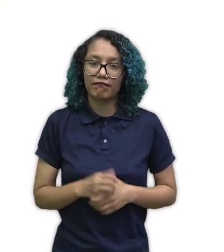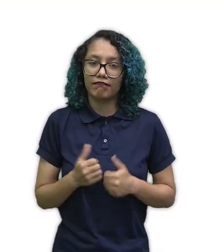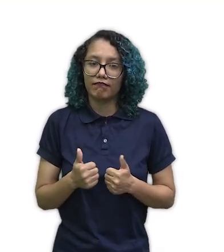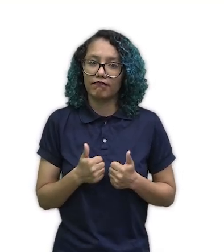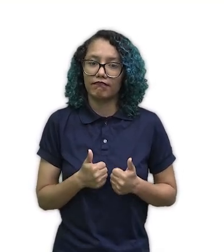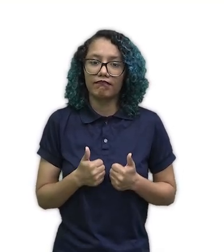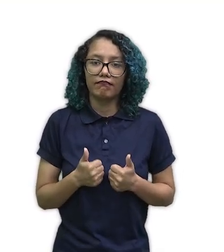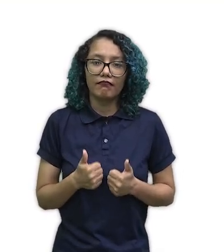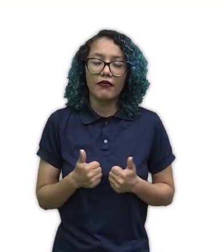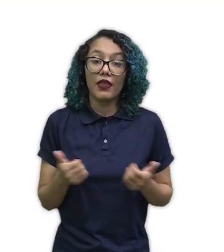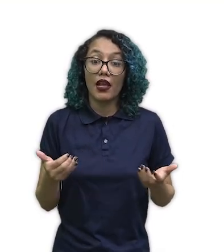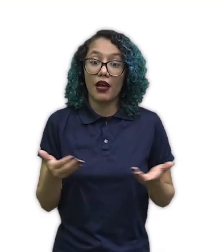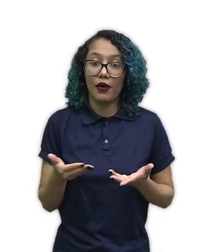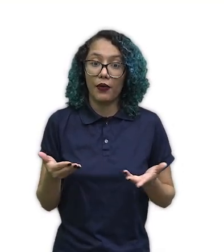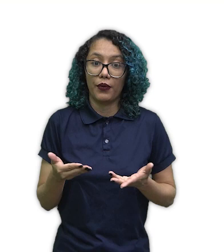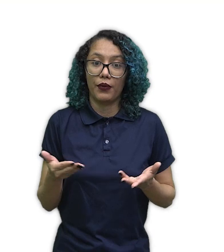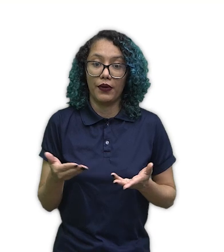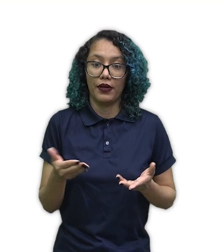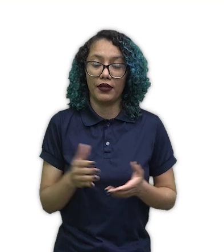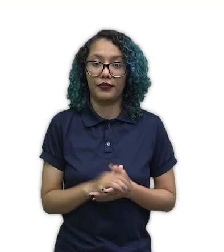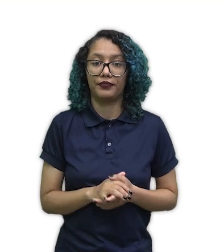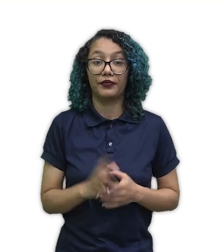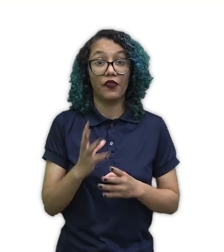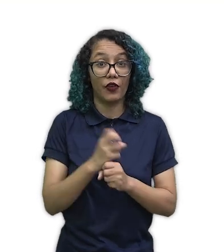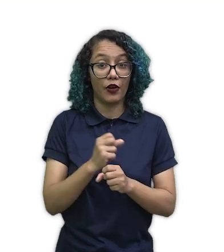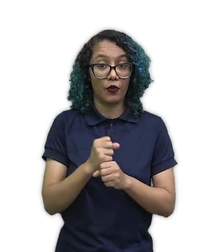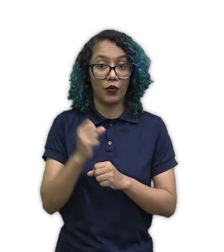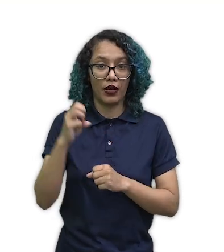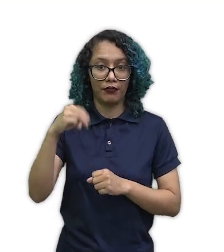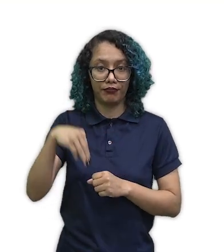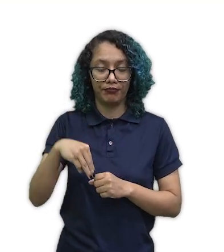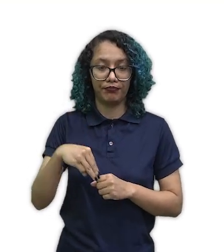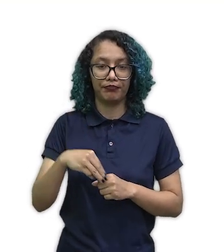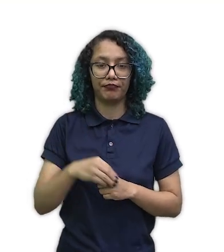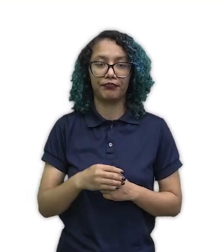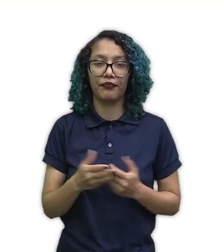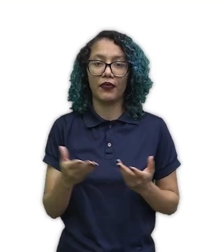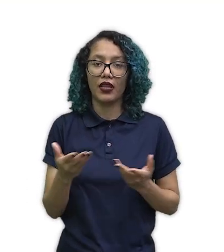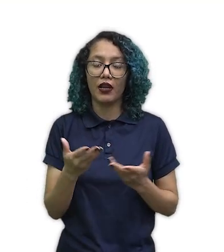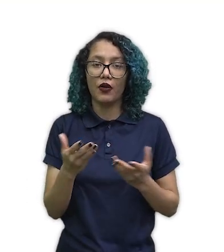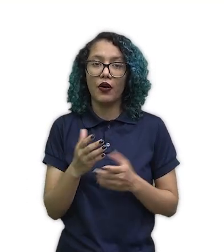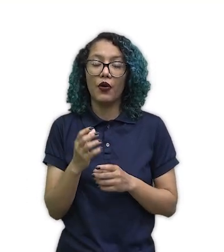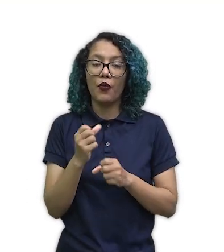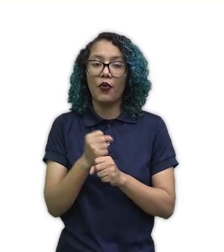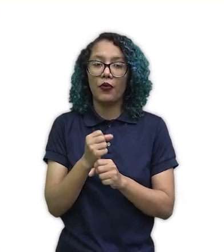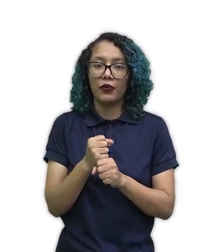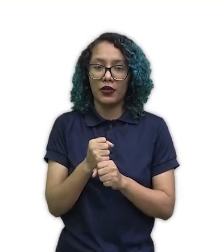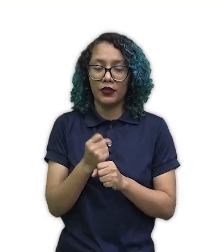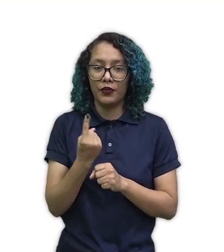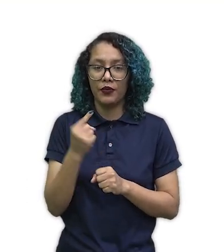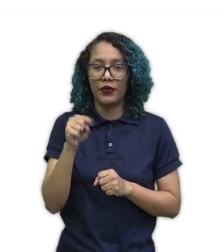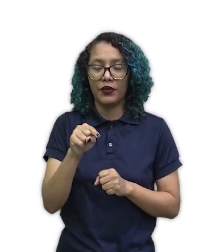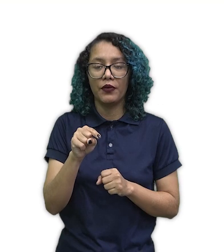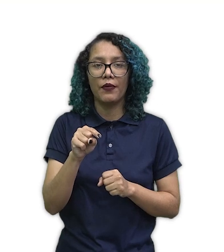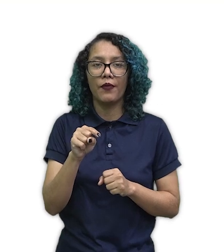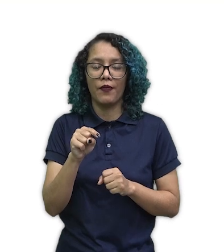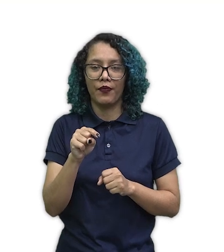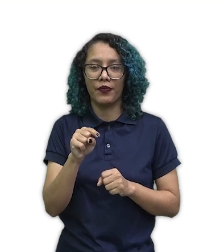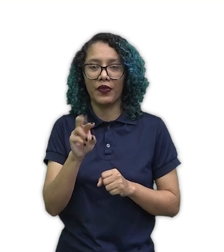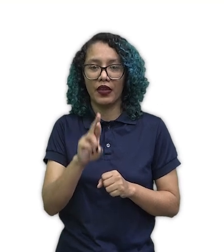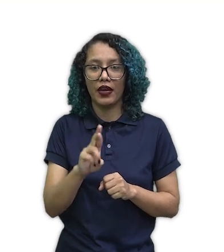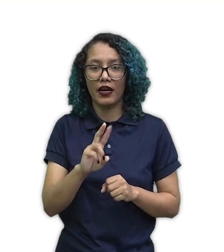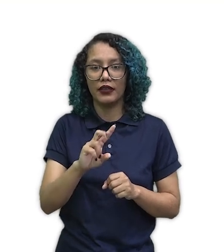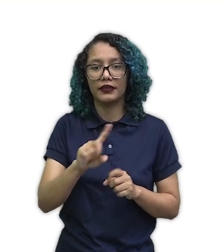Beleza? Só que agora a gente vai calcular esse montante. Quanto seria um montante de R$1.000 a 10%, só que agora no regime de